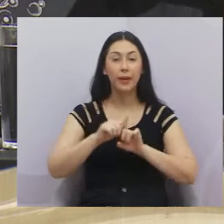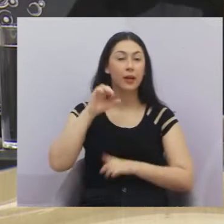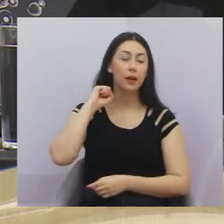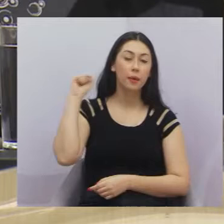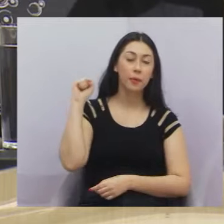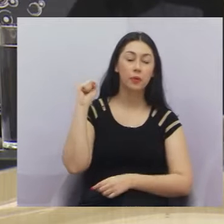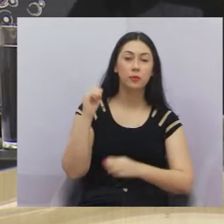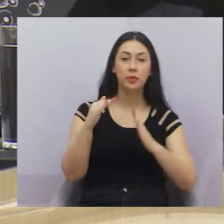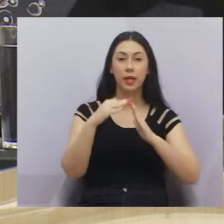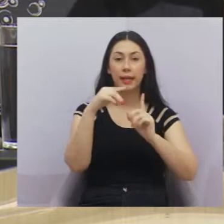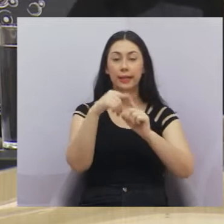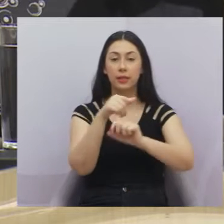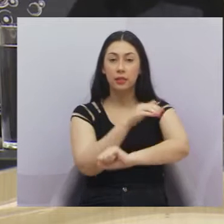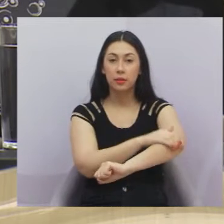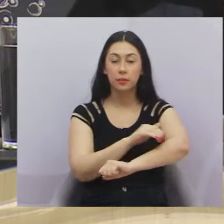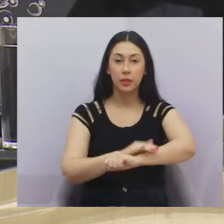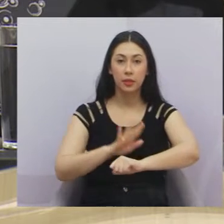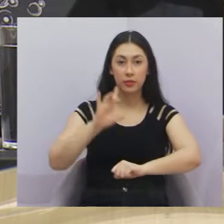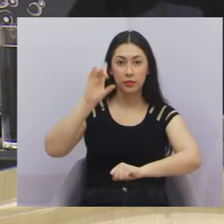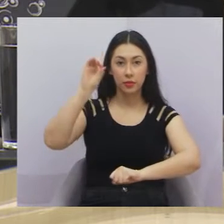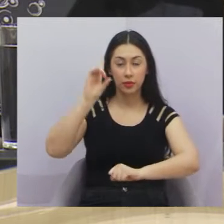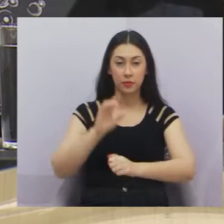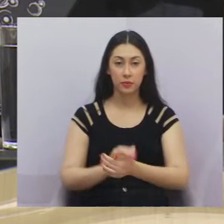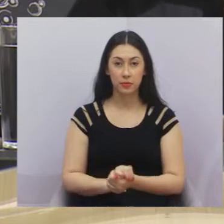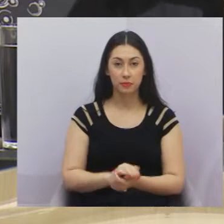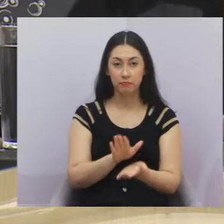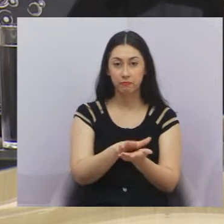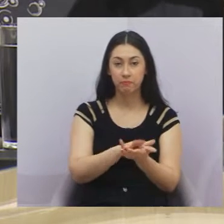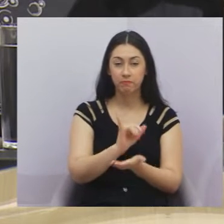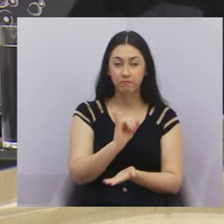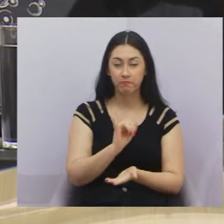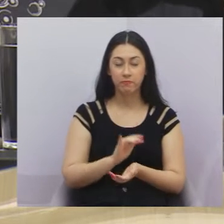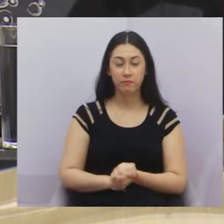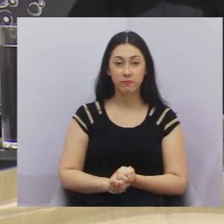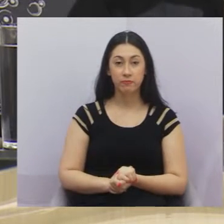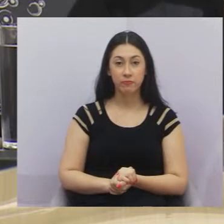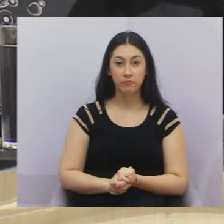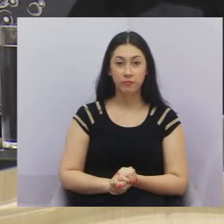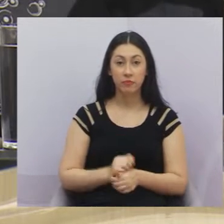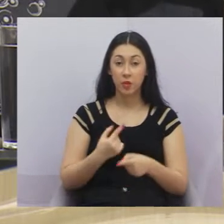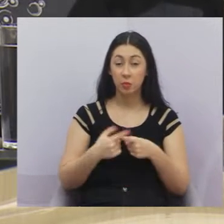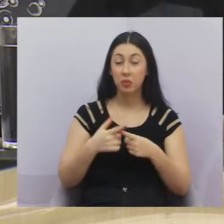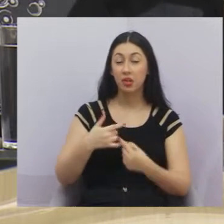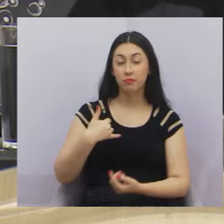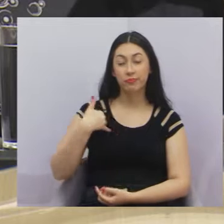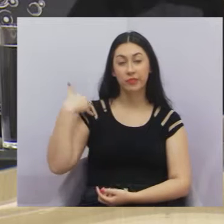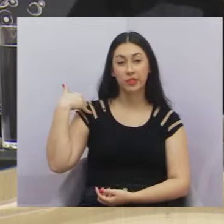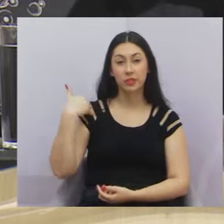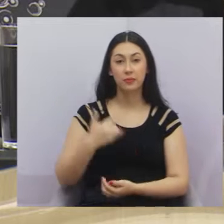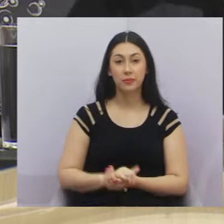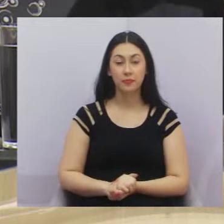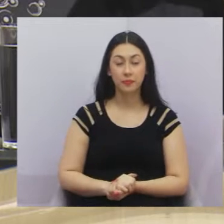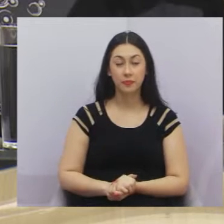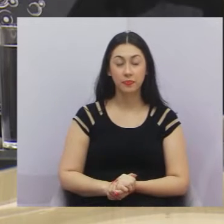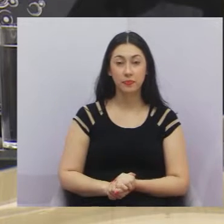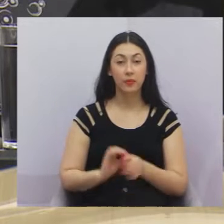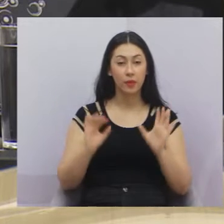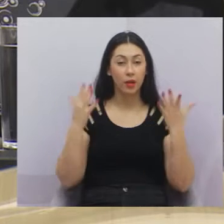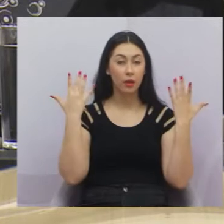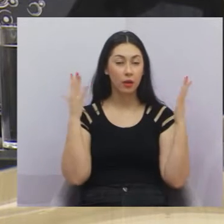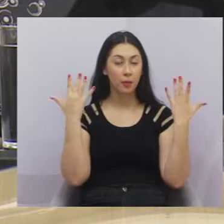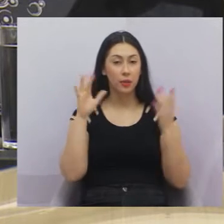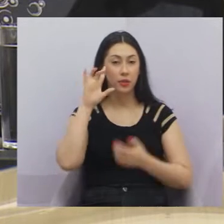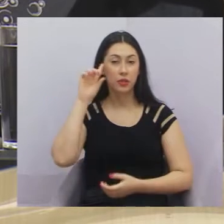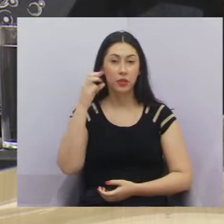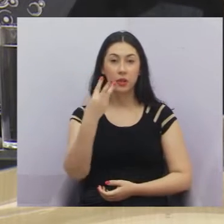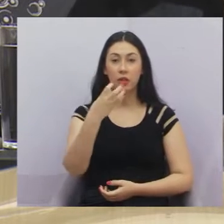Igreja Evangélica Assembleia de Deus, Ministério de Madureira, em Jacareí, pelo transcurso do seu aniversário, comemorado no dia